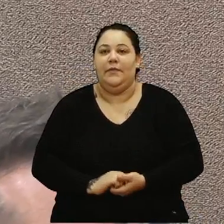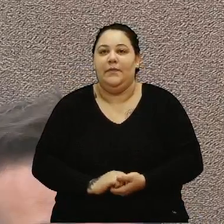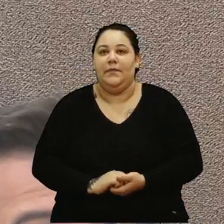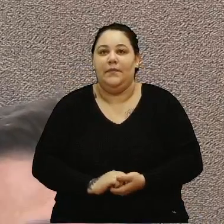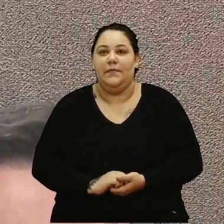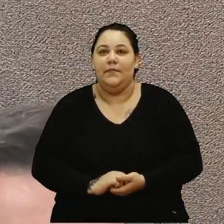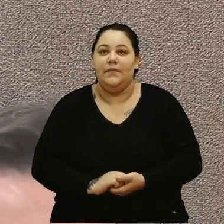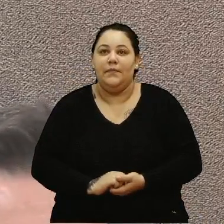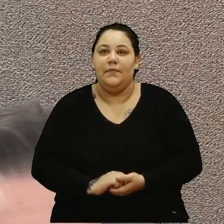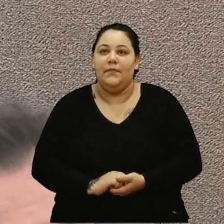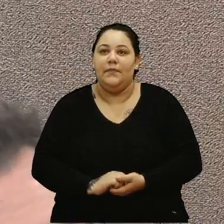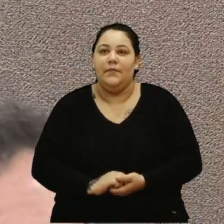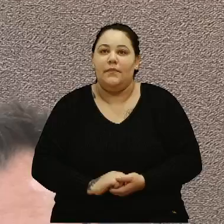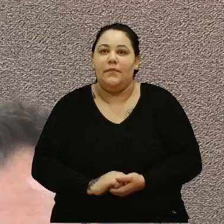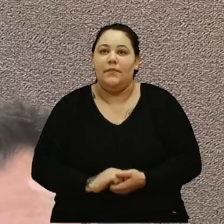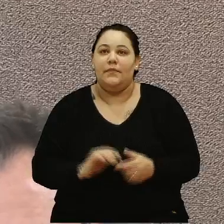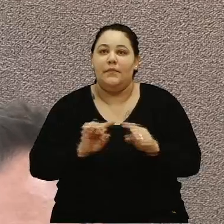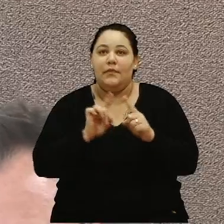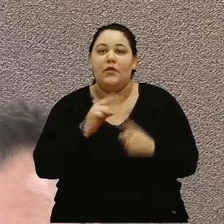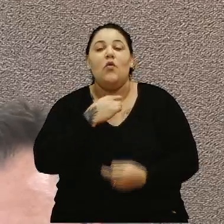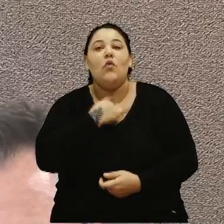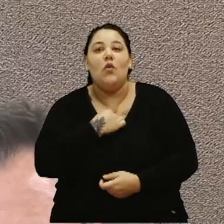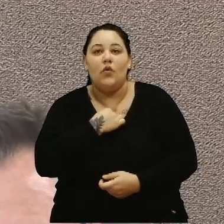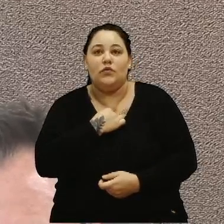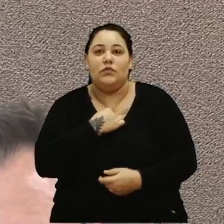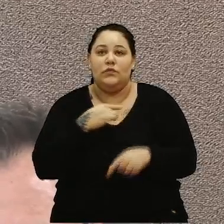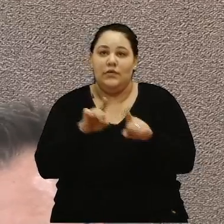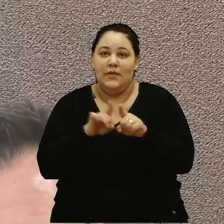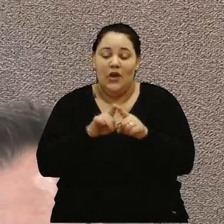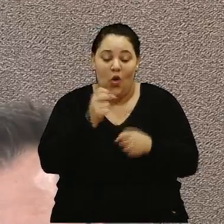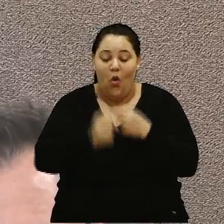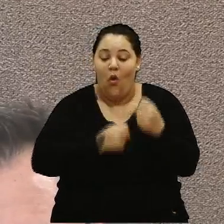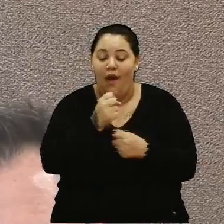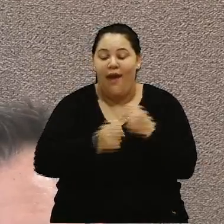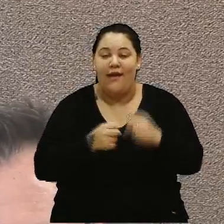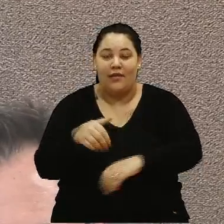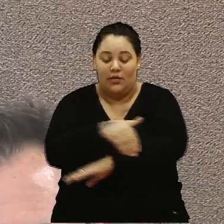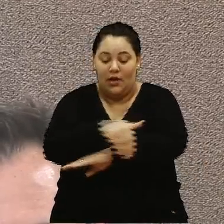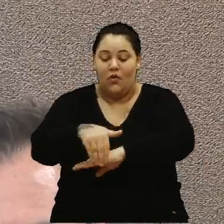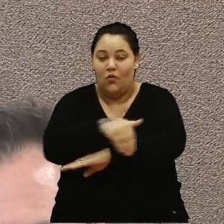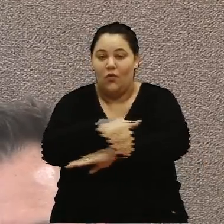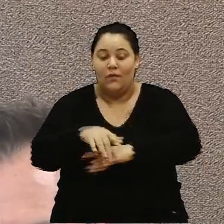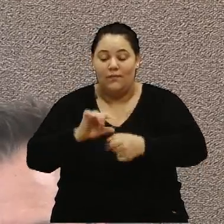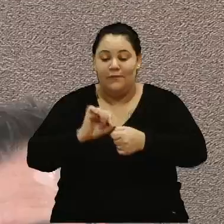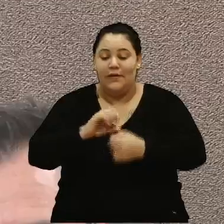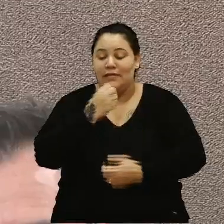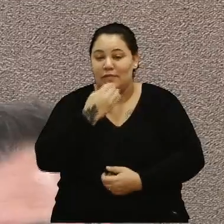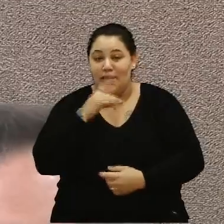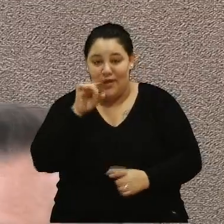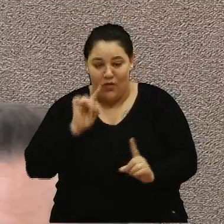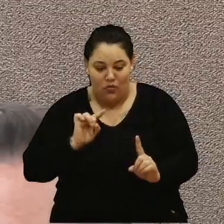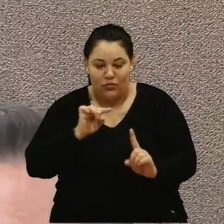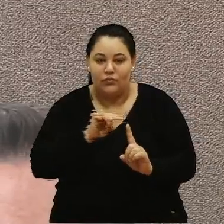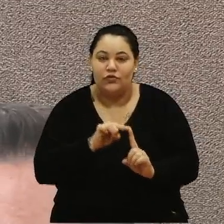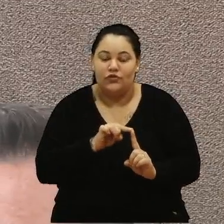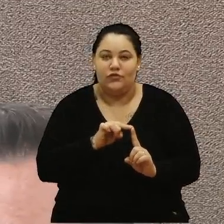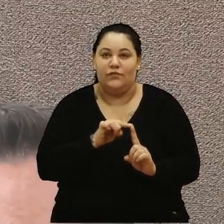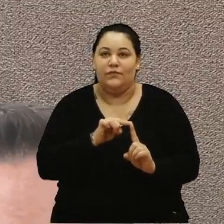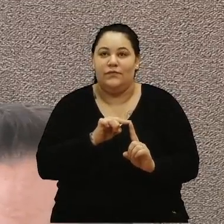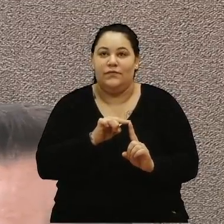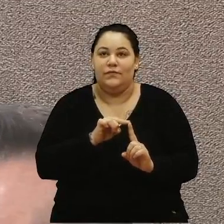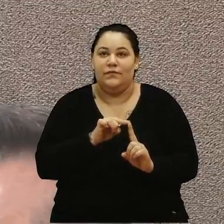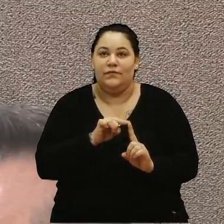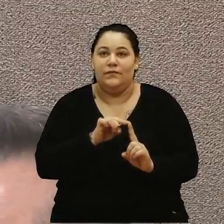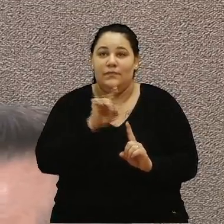conseguindo correr, mas eu gosto de correr nas ruas. Me faz bem, é um objetivo. Quem gosta de correr sabe que é